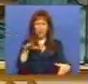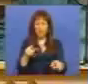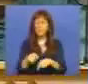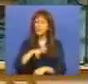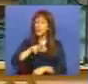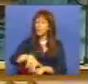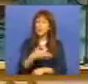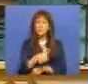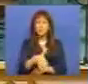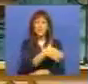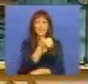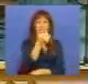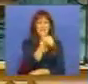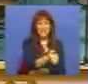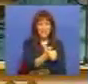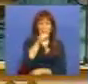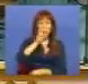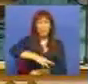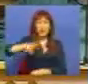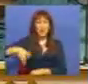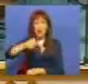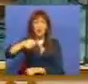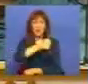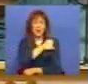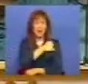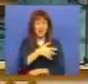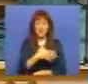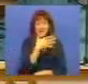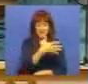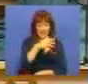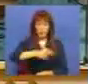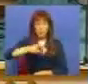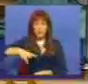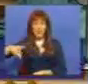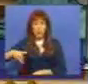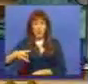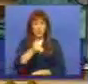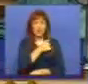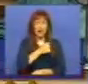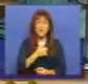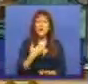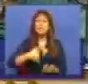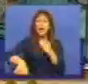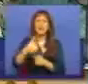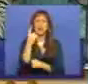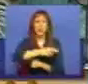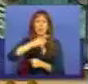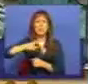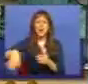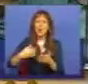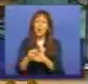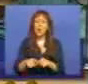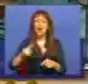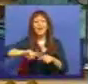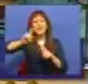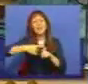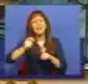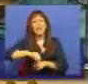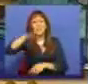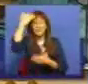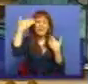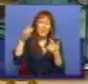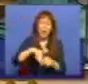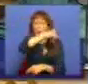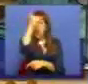Portugal existem cerca de 5 milhões de casas. Destes 5 milhões, mais de 1 milhão são casas para uso sazonal ou